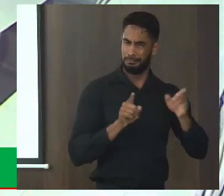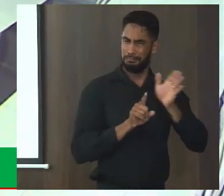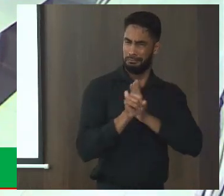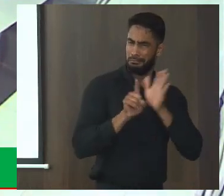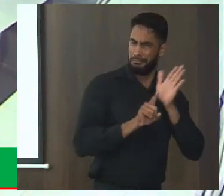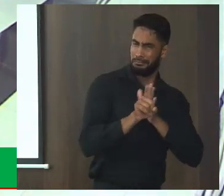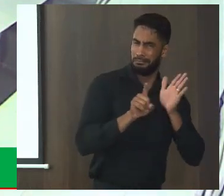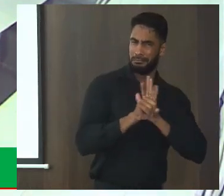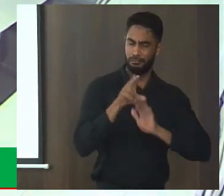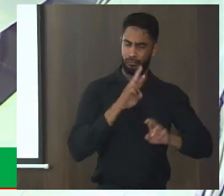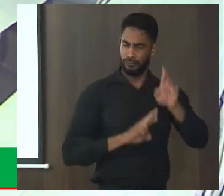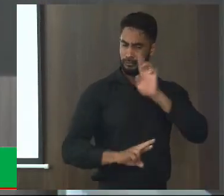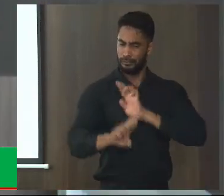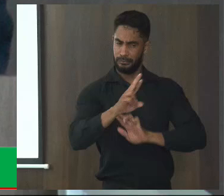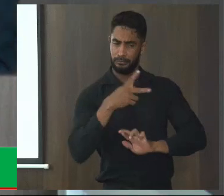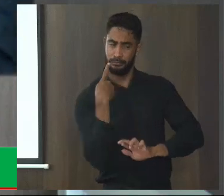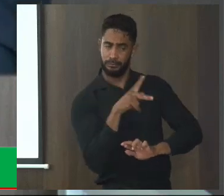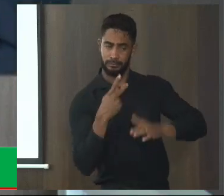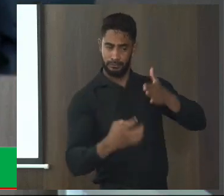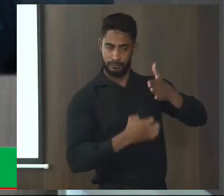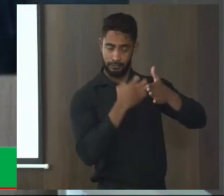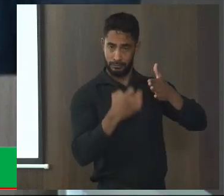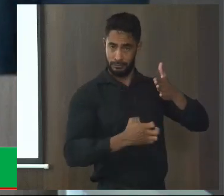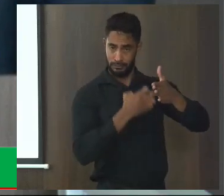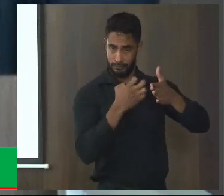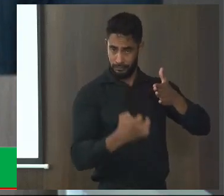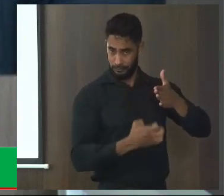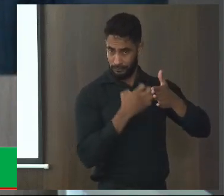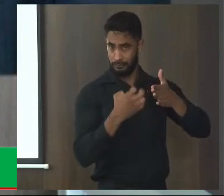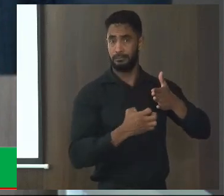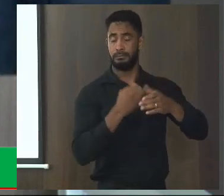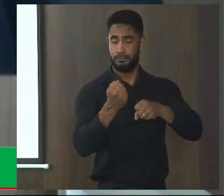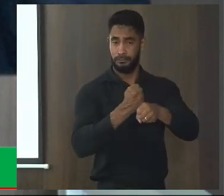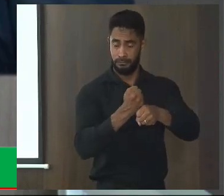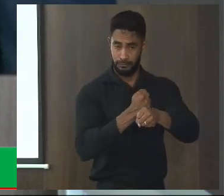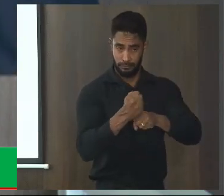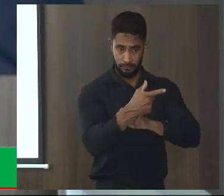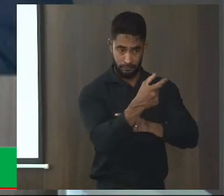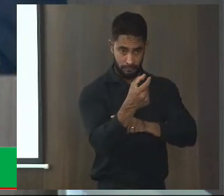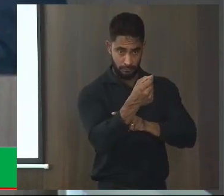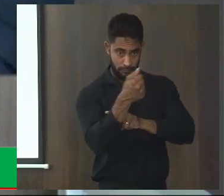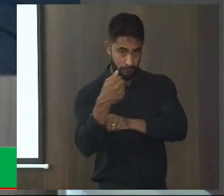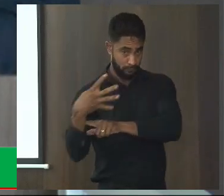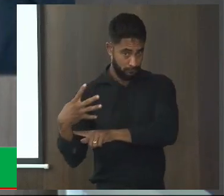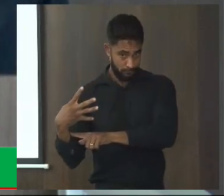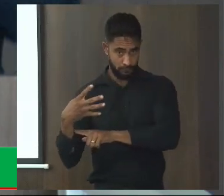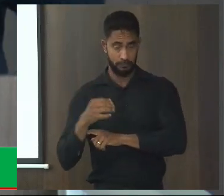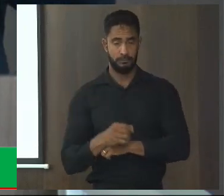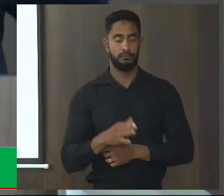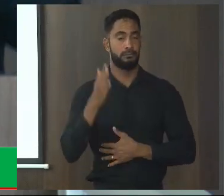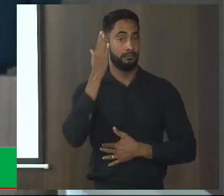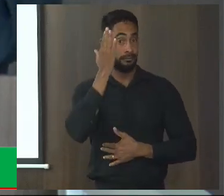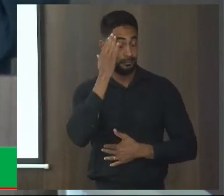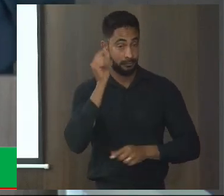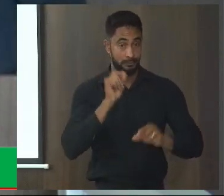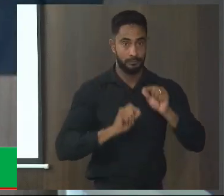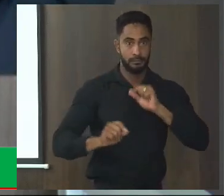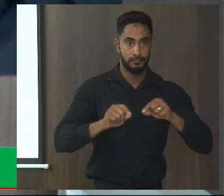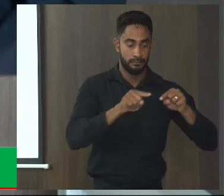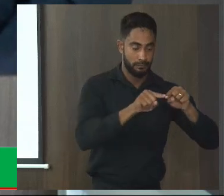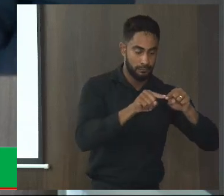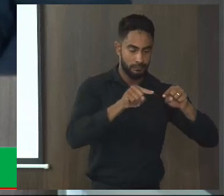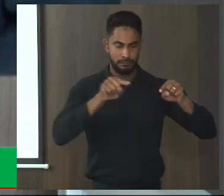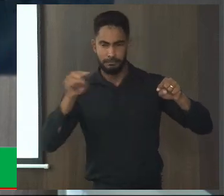relação à mineradora em relação a esse ano de 2024. Nós sabemos que nós temos um